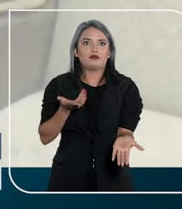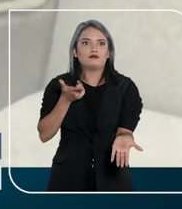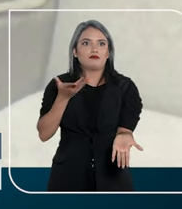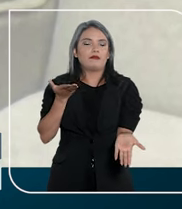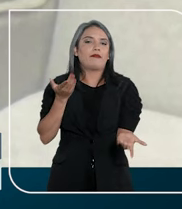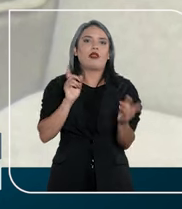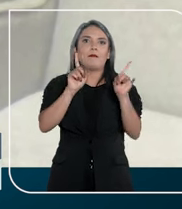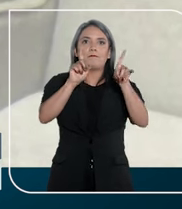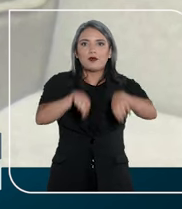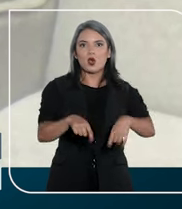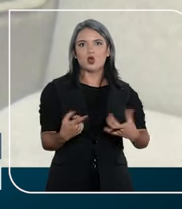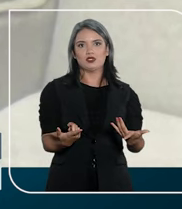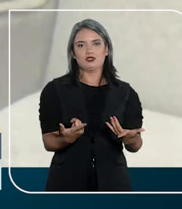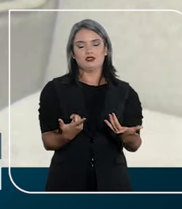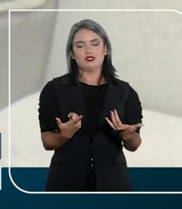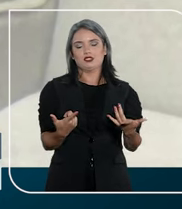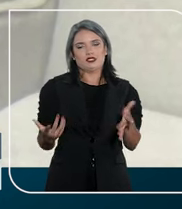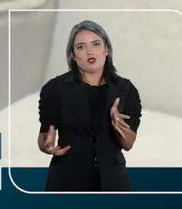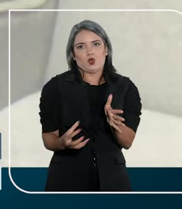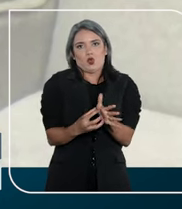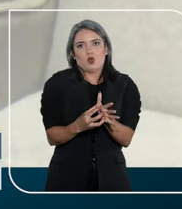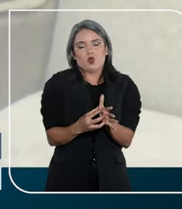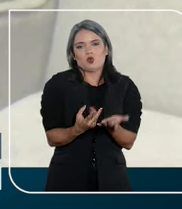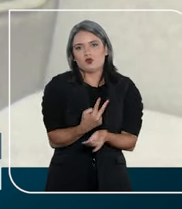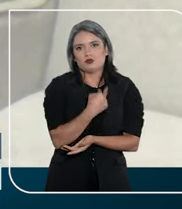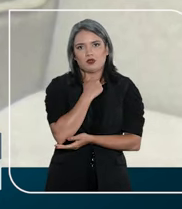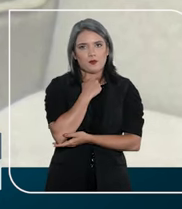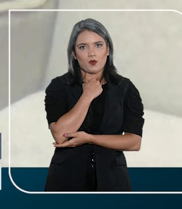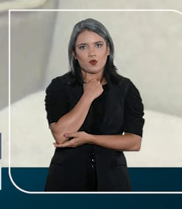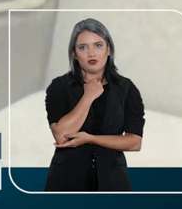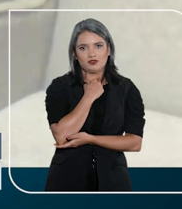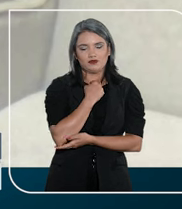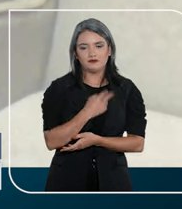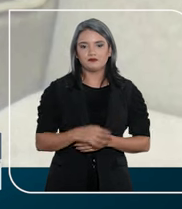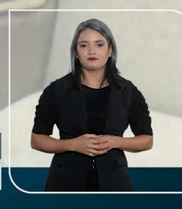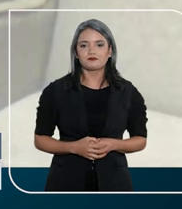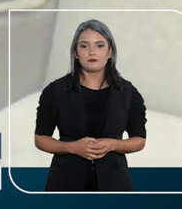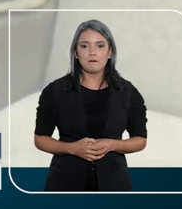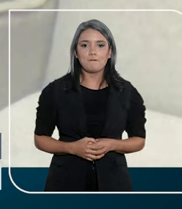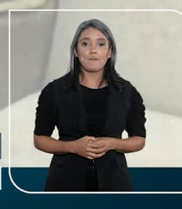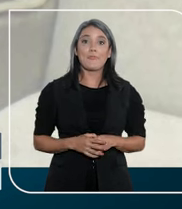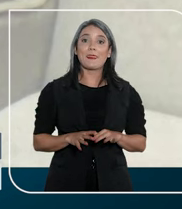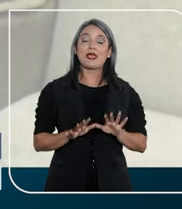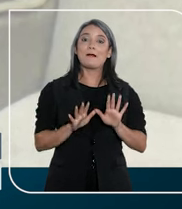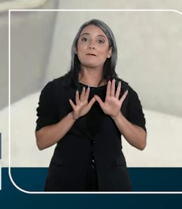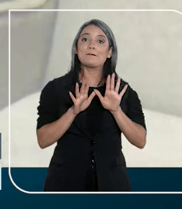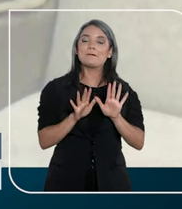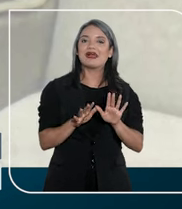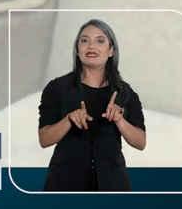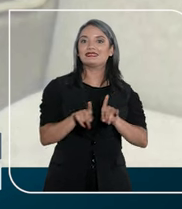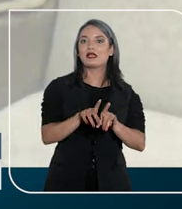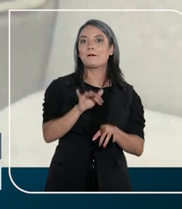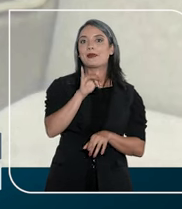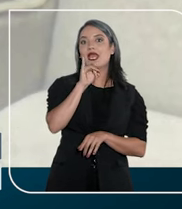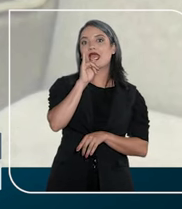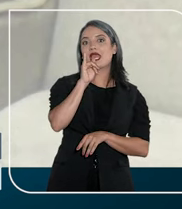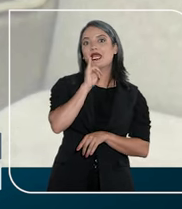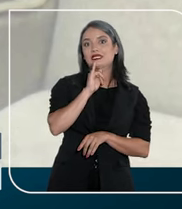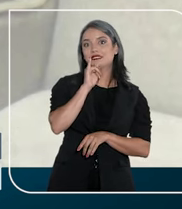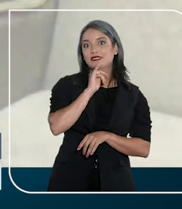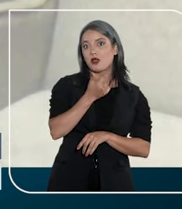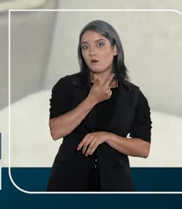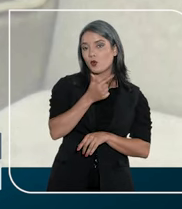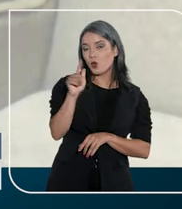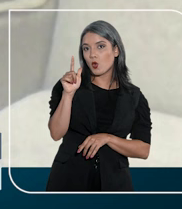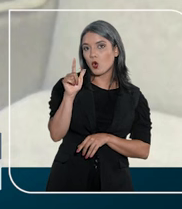de maneira a impedi-lo de vir a exercer um cargo público, né? Mas tem também situações, por outro lado,